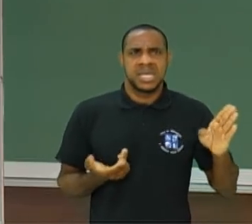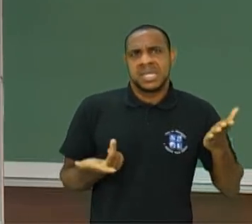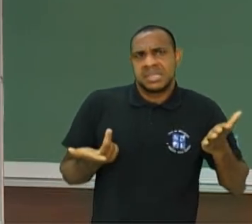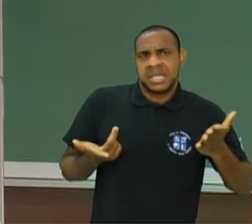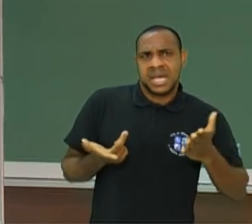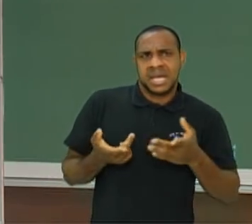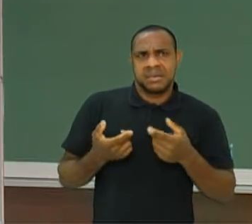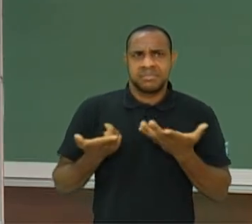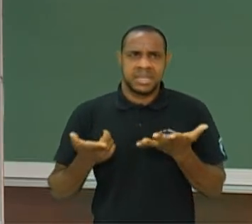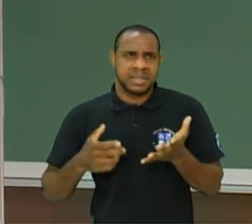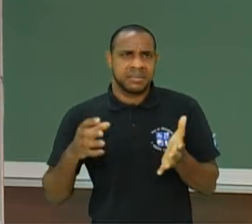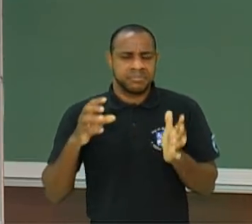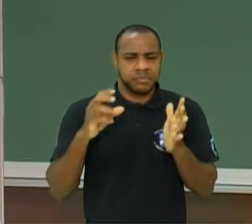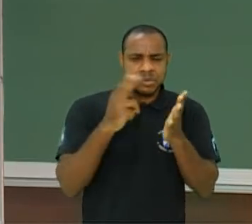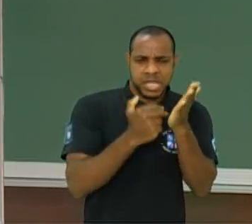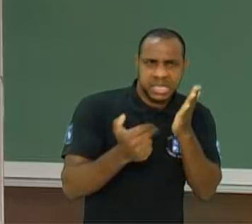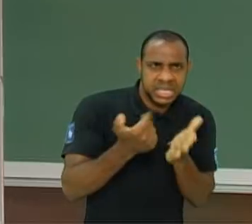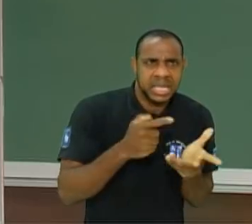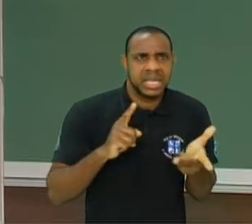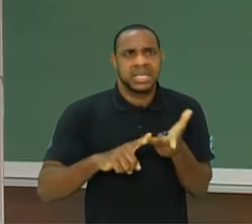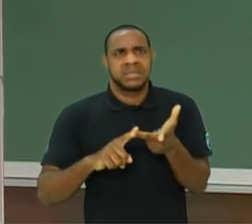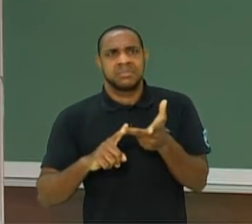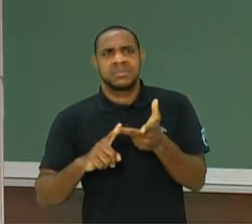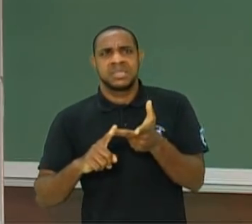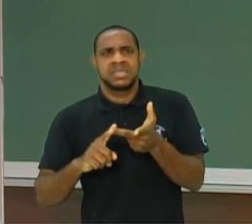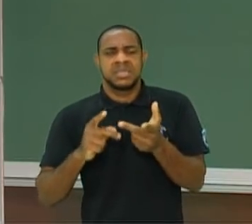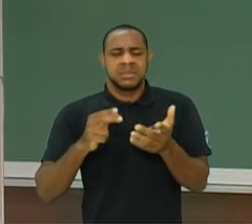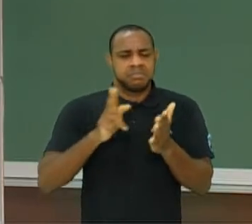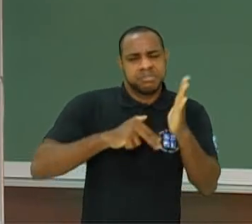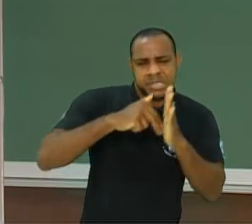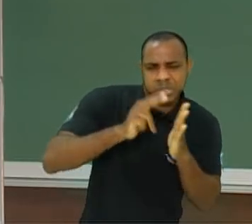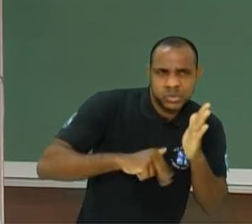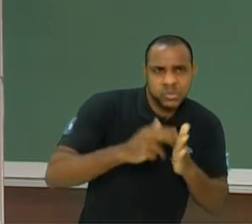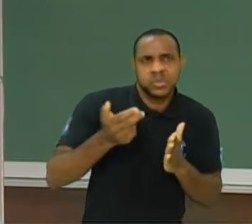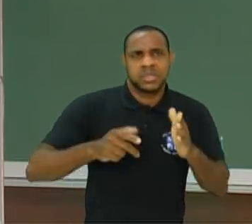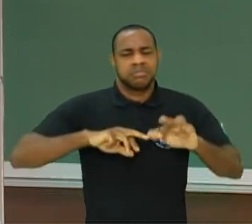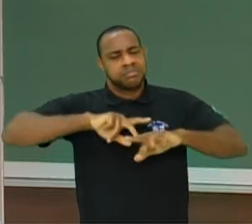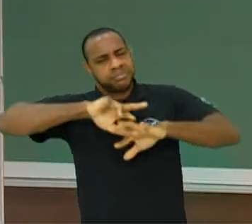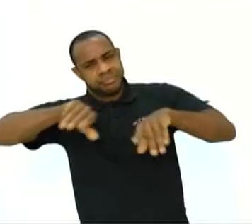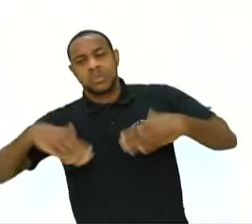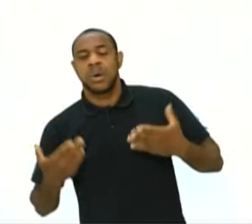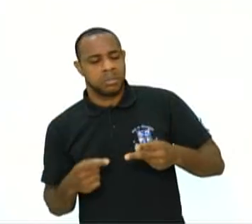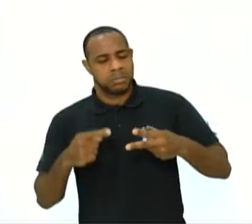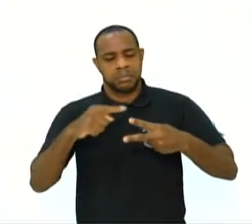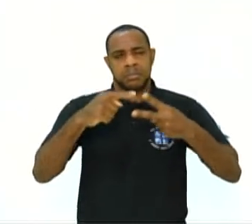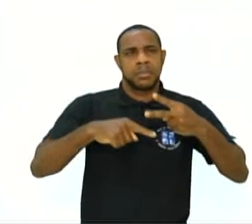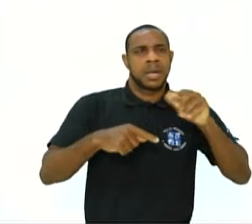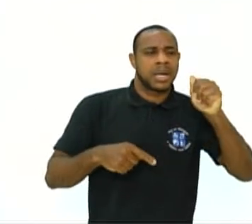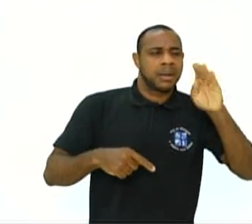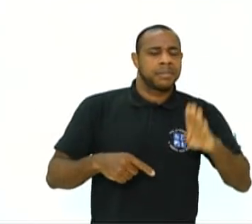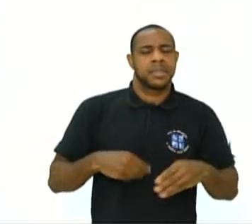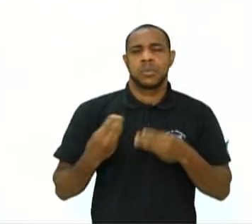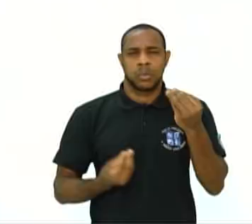instalação, entre outras possibilidades. Pensa um pouquinho e daqui a pouco nós voltamos.